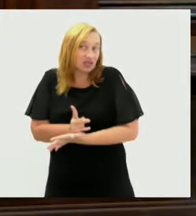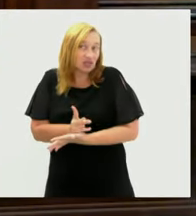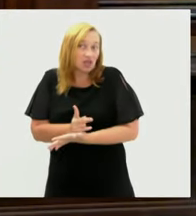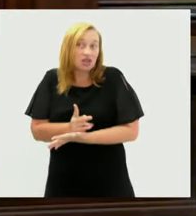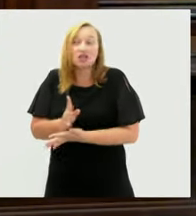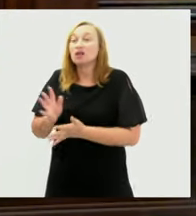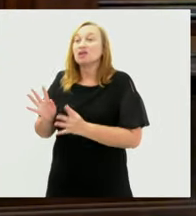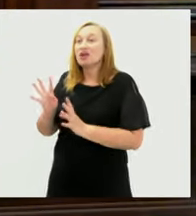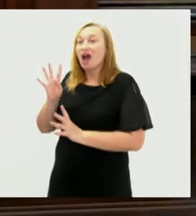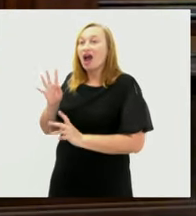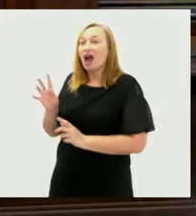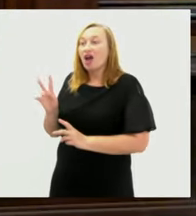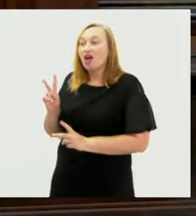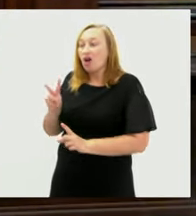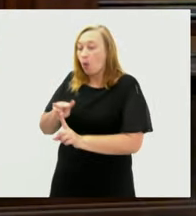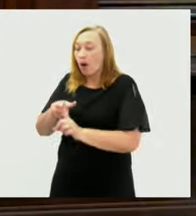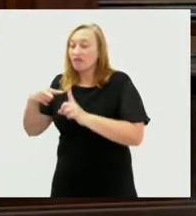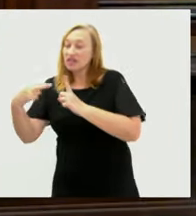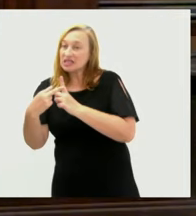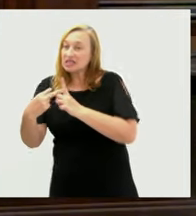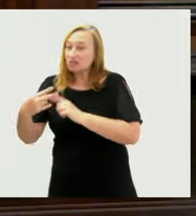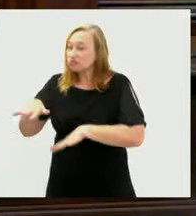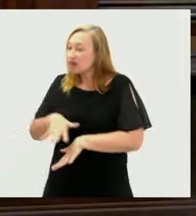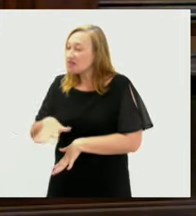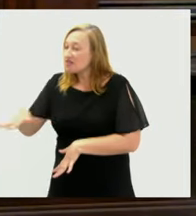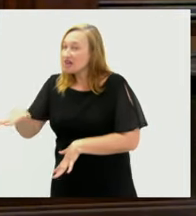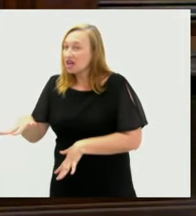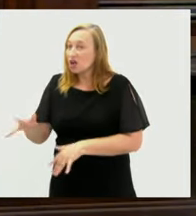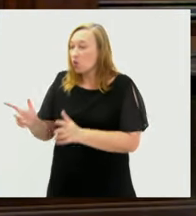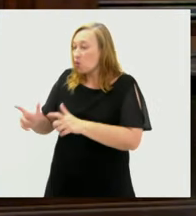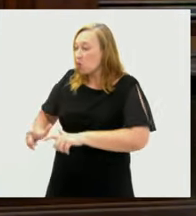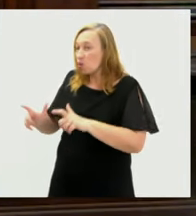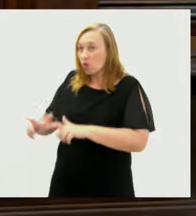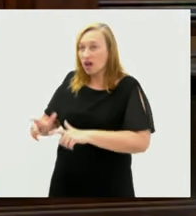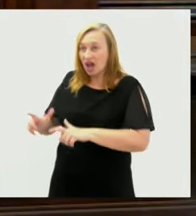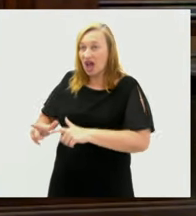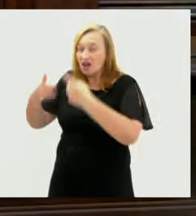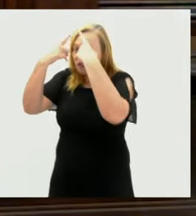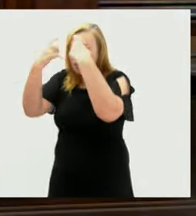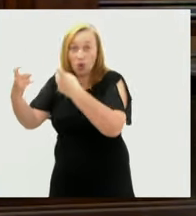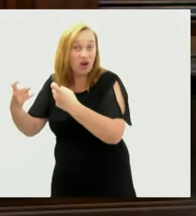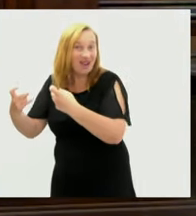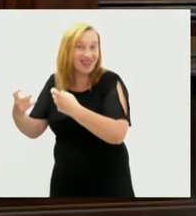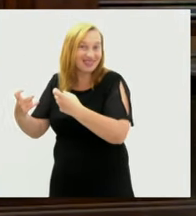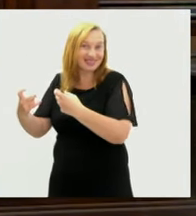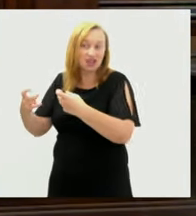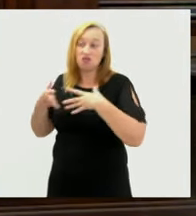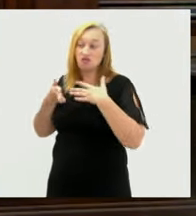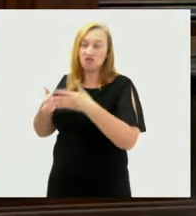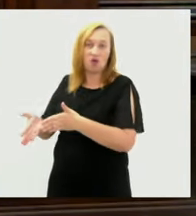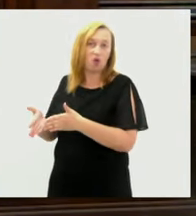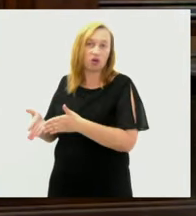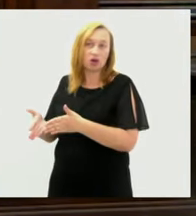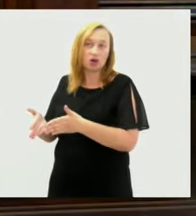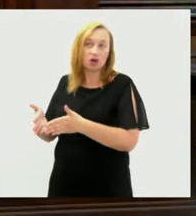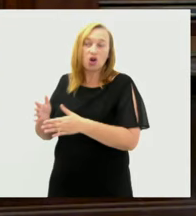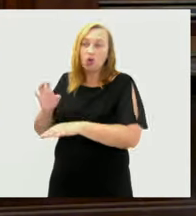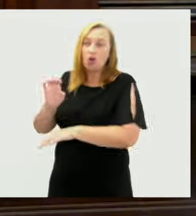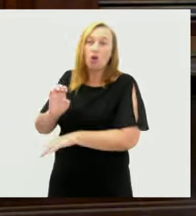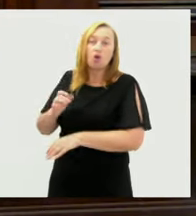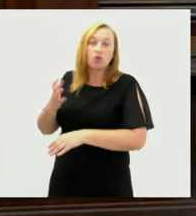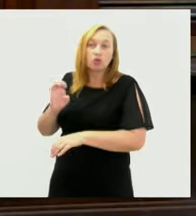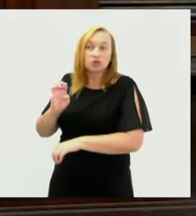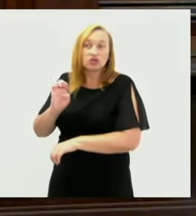e a periferia como se fossem os lugares exclusivos da violência, onde o Estado pode chegar com a sua